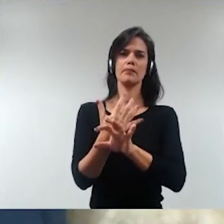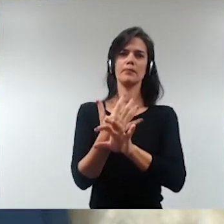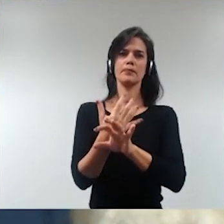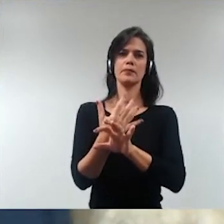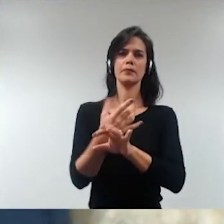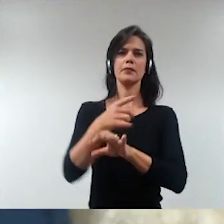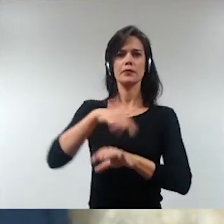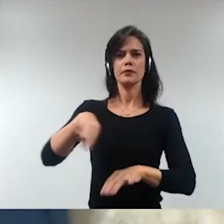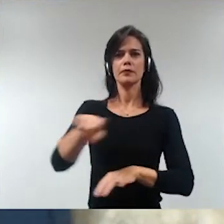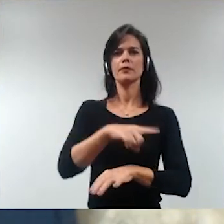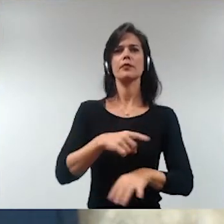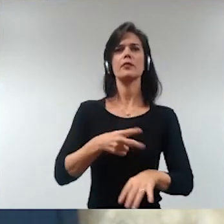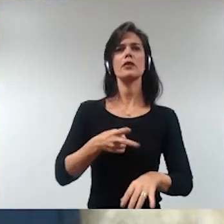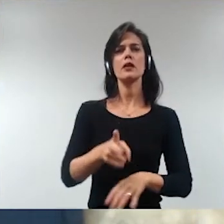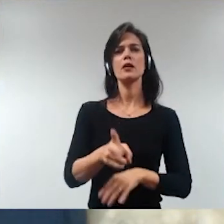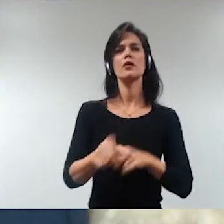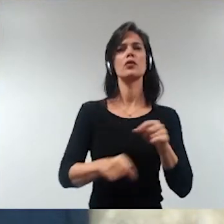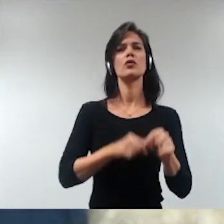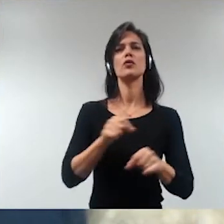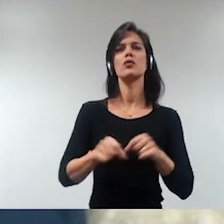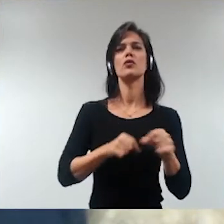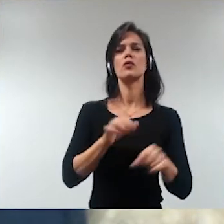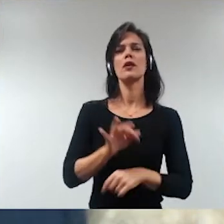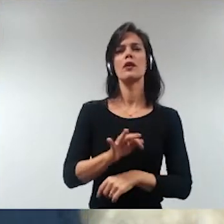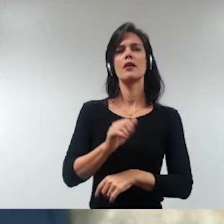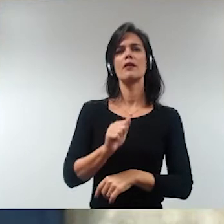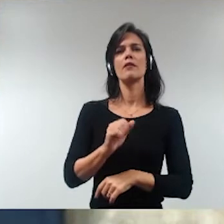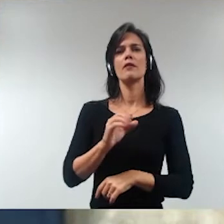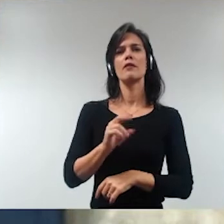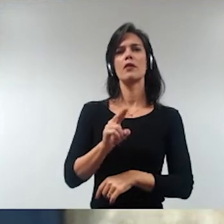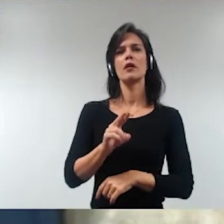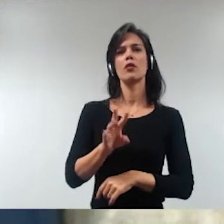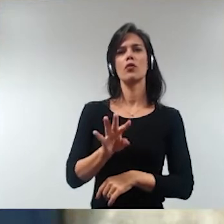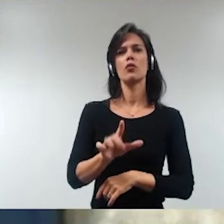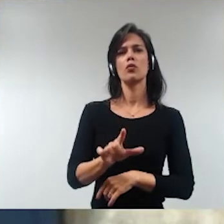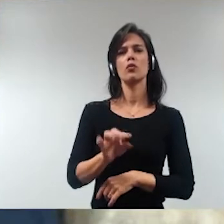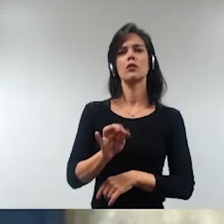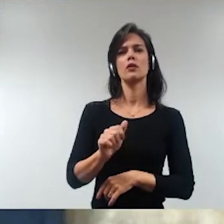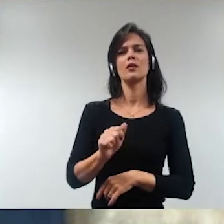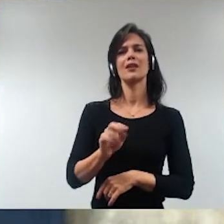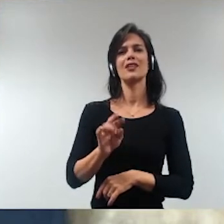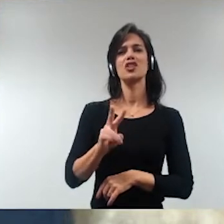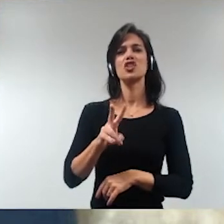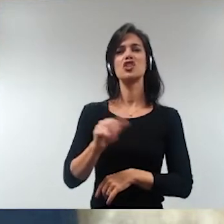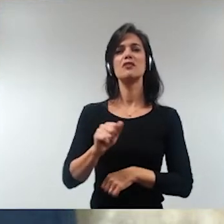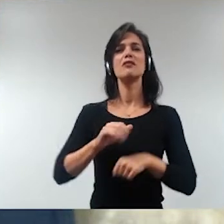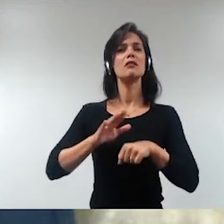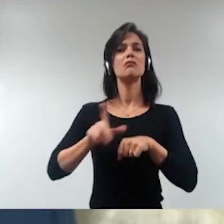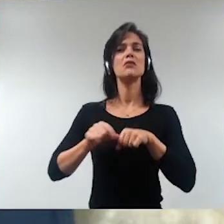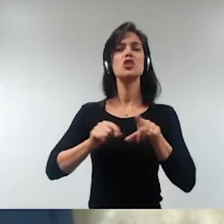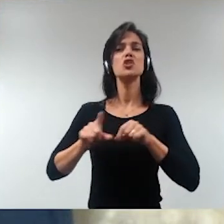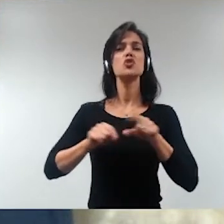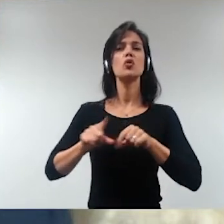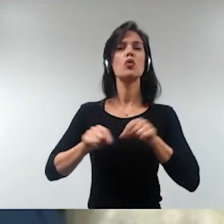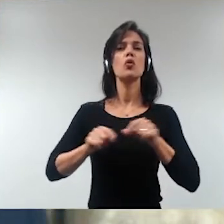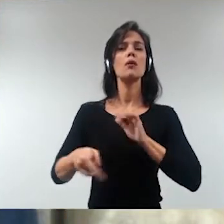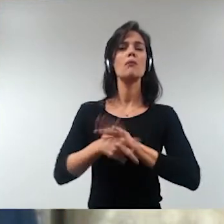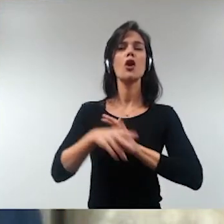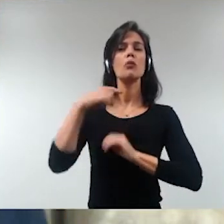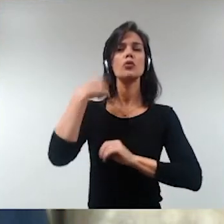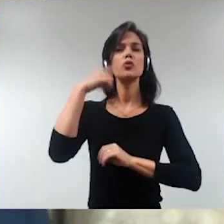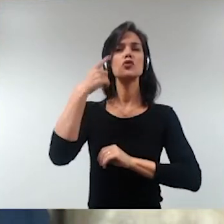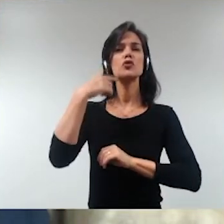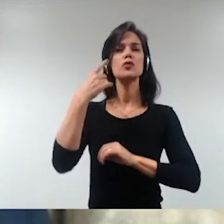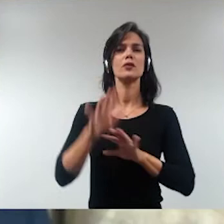essas deveriam sempre ser facultativas, a critério do advogado. Caberia ao advogado dizer se